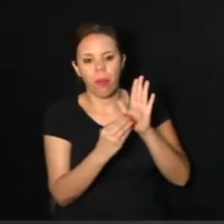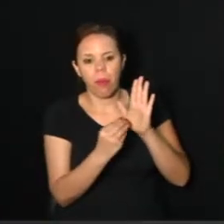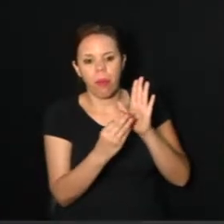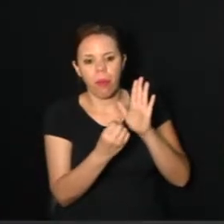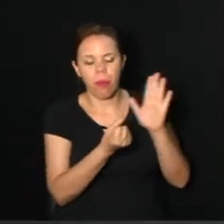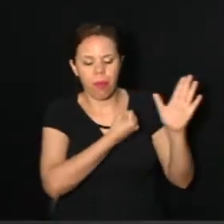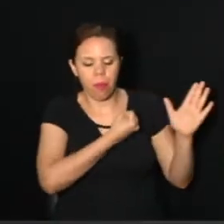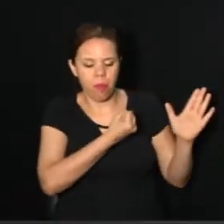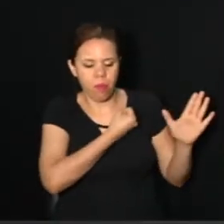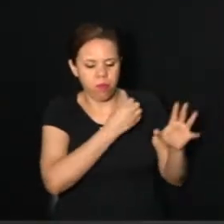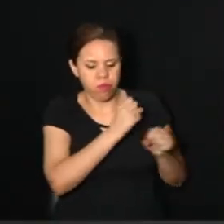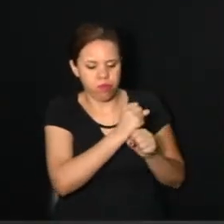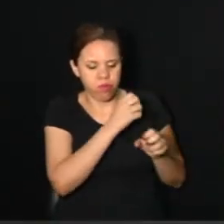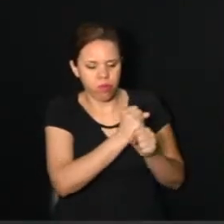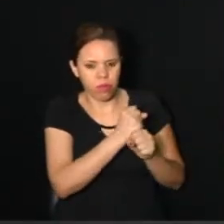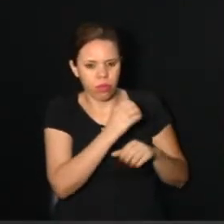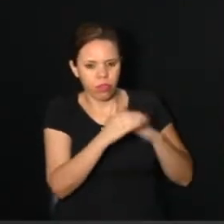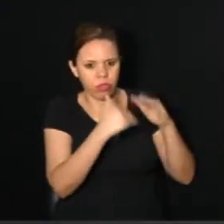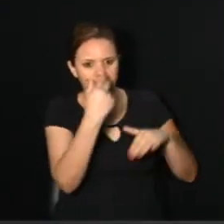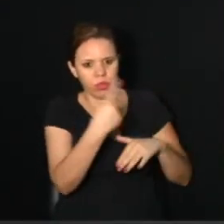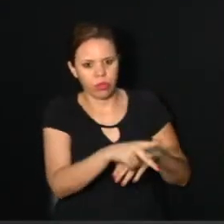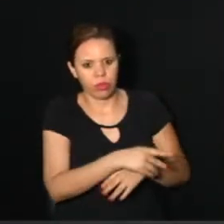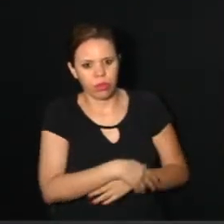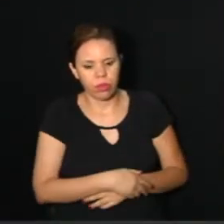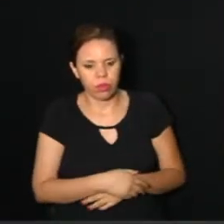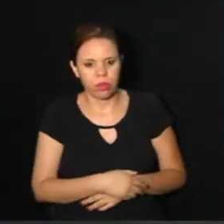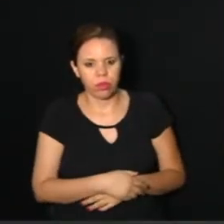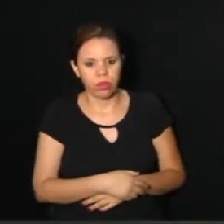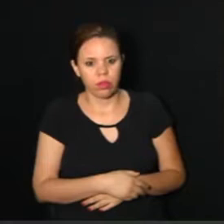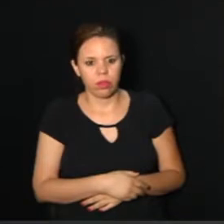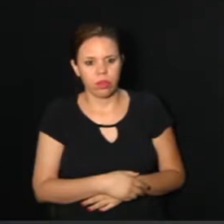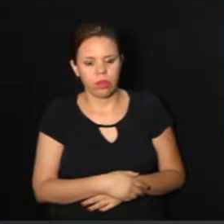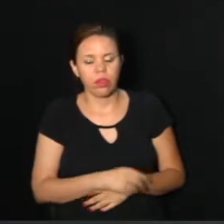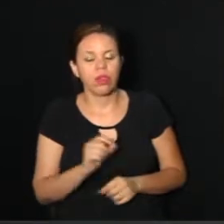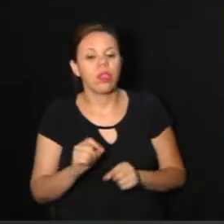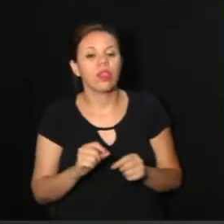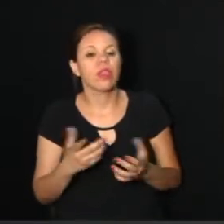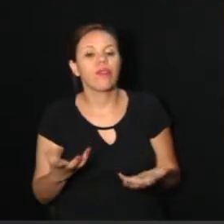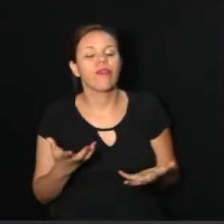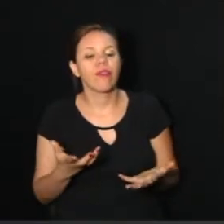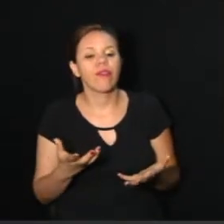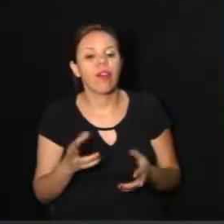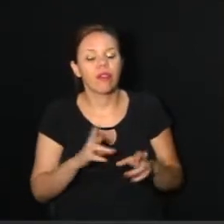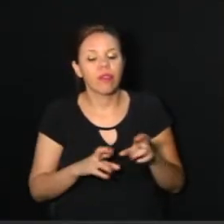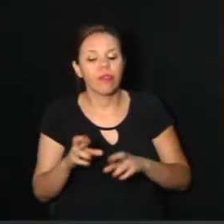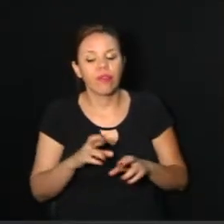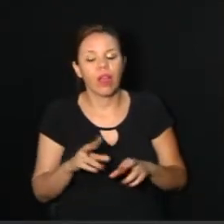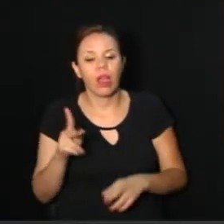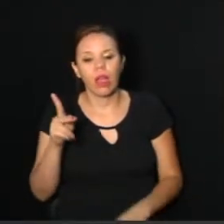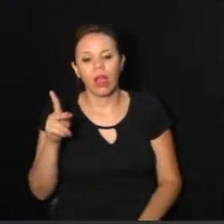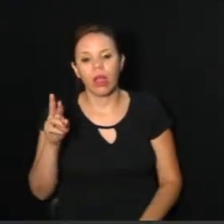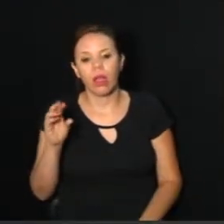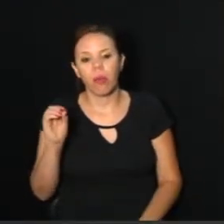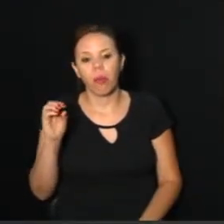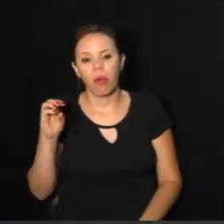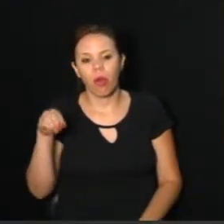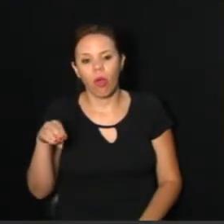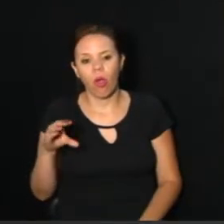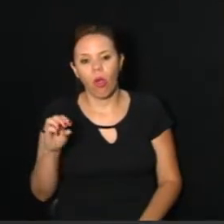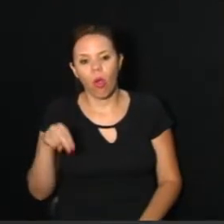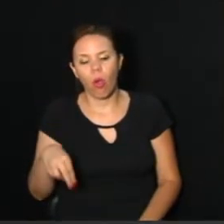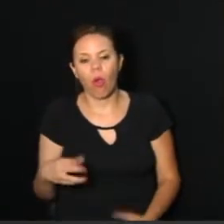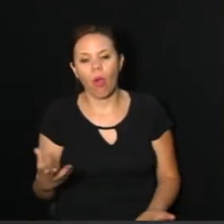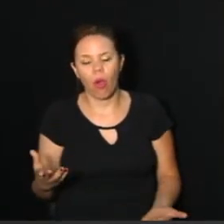Projeto para você desenvolver, meu querido. Tá? Quem vai municiar esse QR Code? O PROCON. O